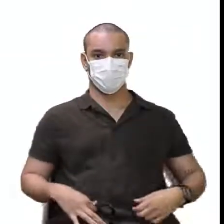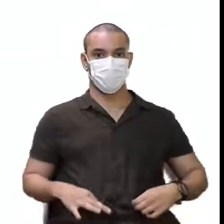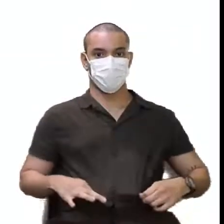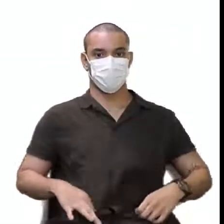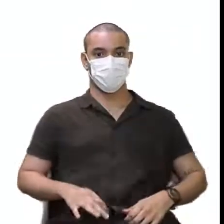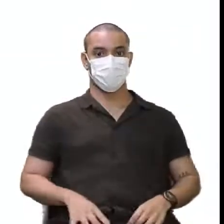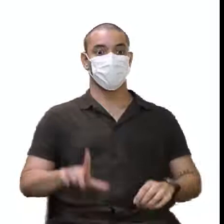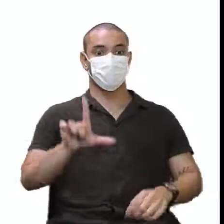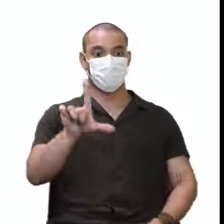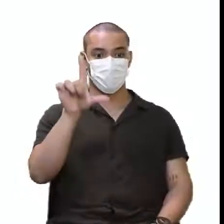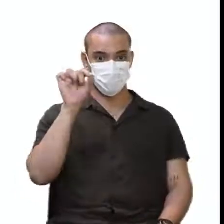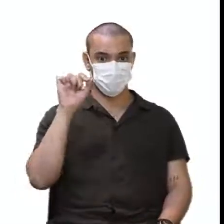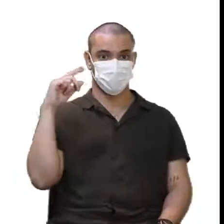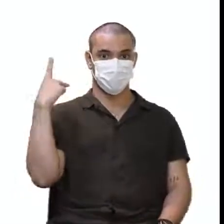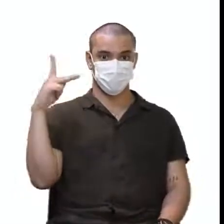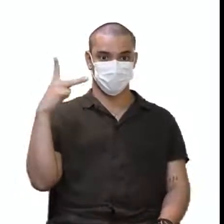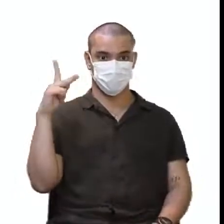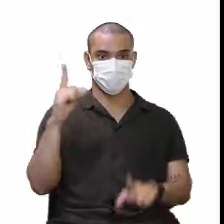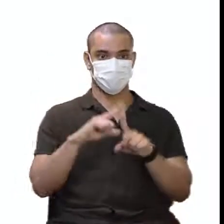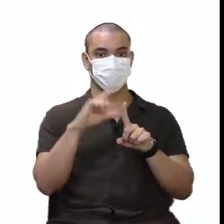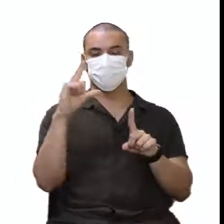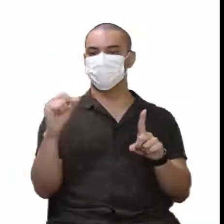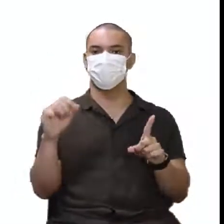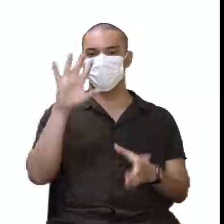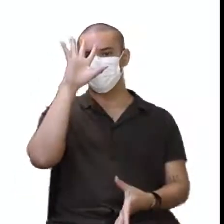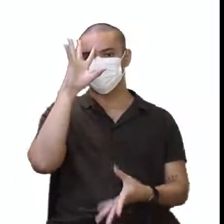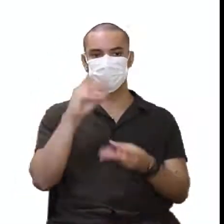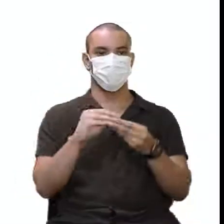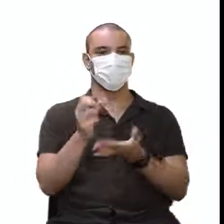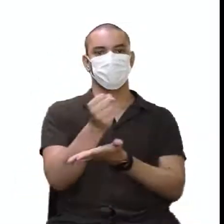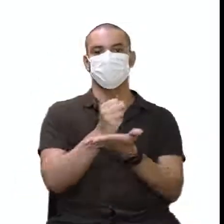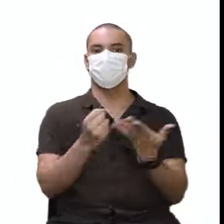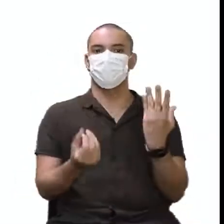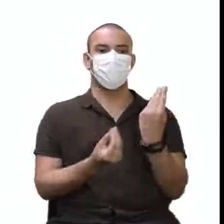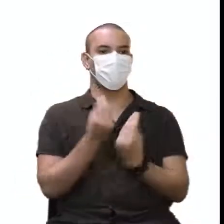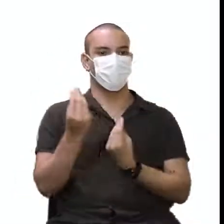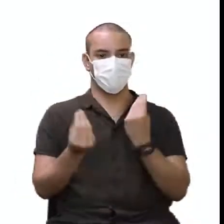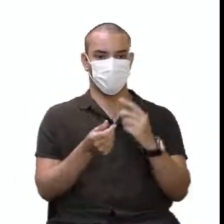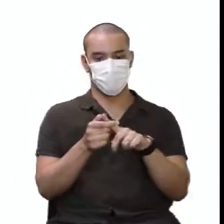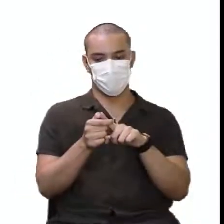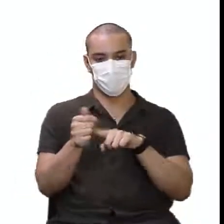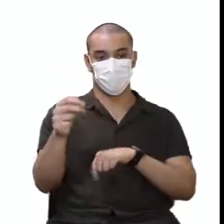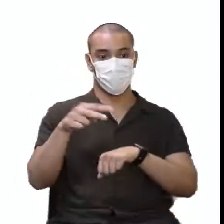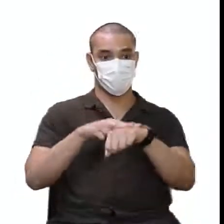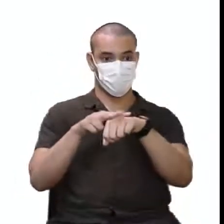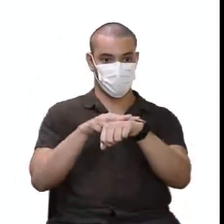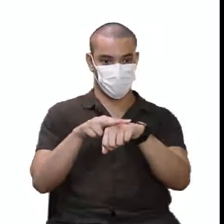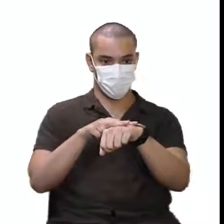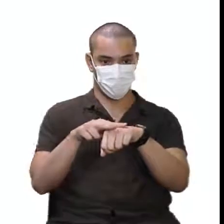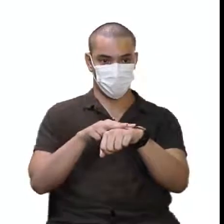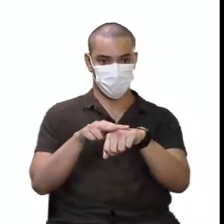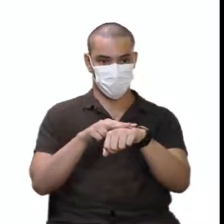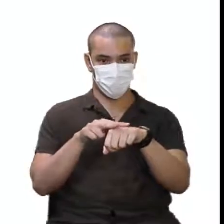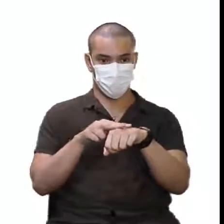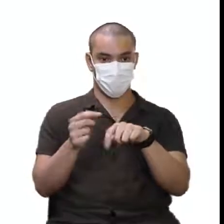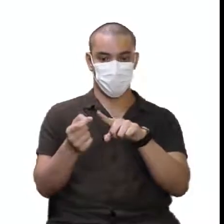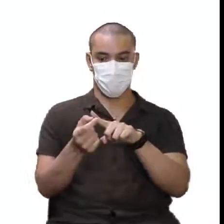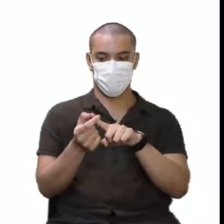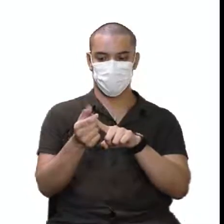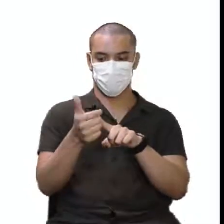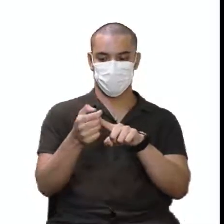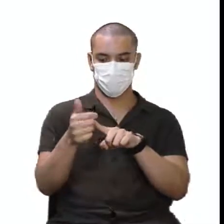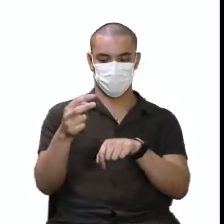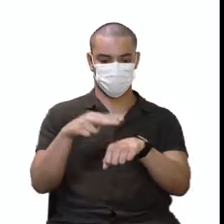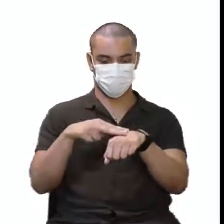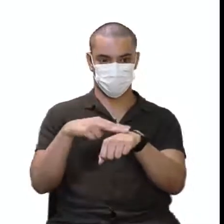A escolha, então, dessa planta foi baseada, então, na ervilha. E aí ele selecionou,